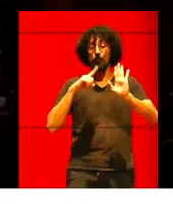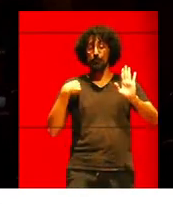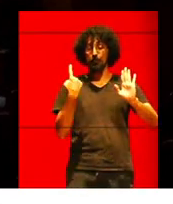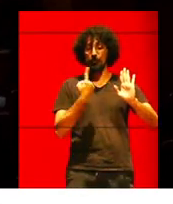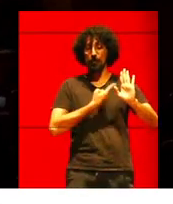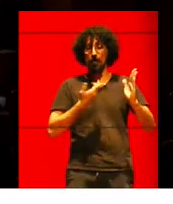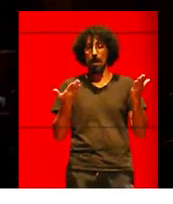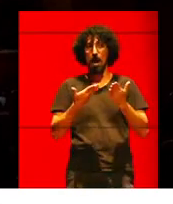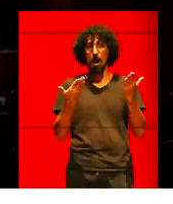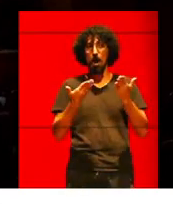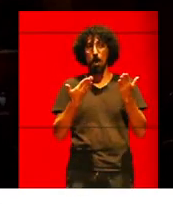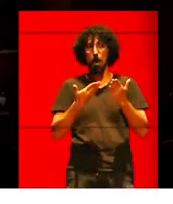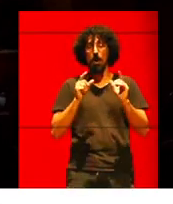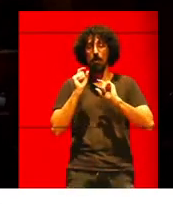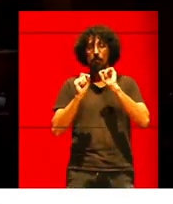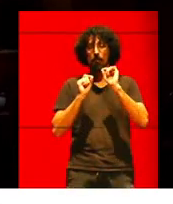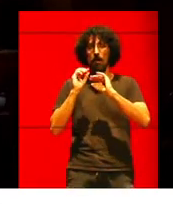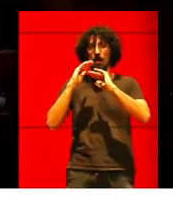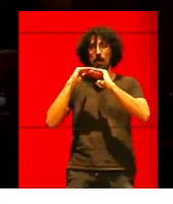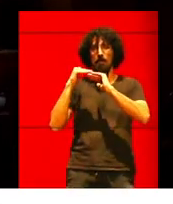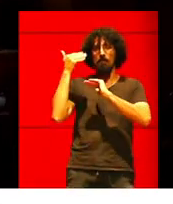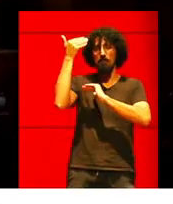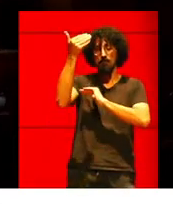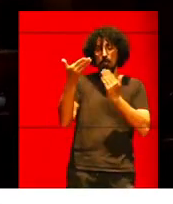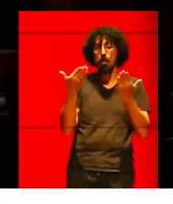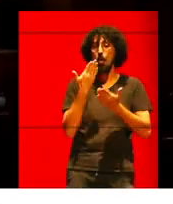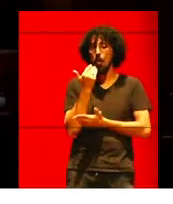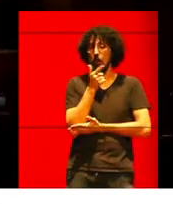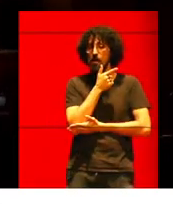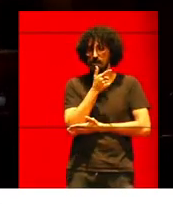vamos descer para lanchar.